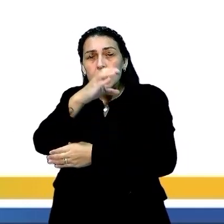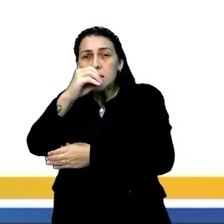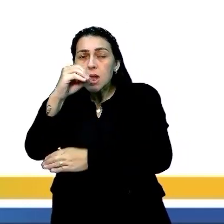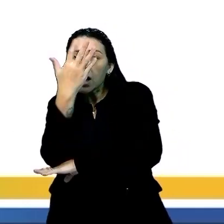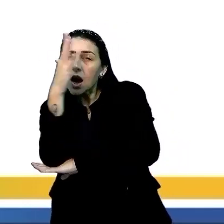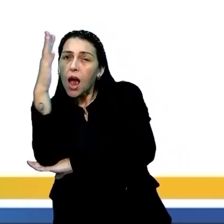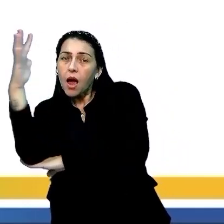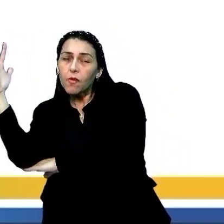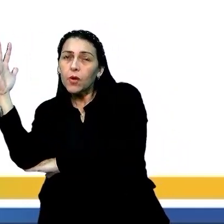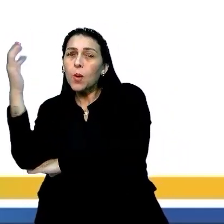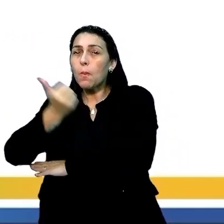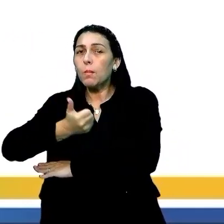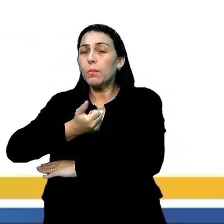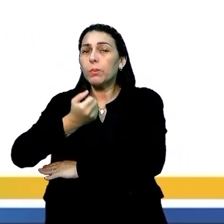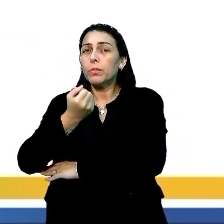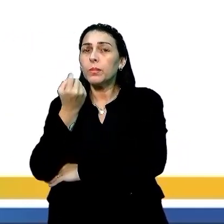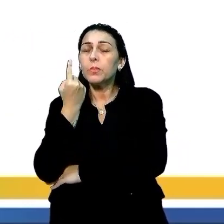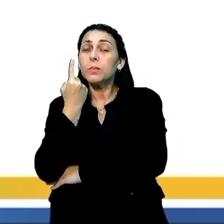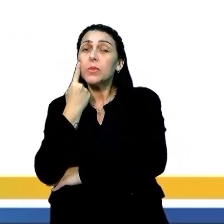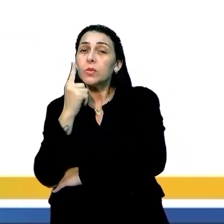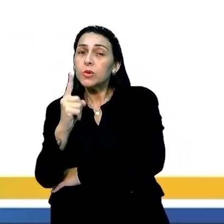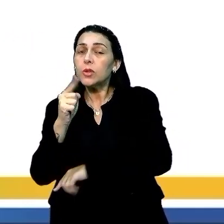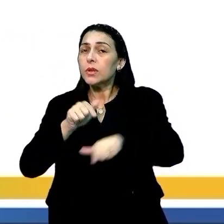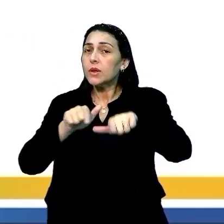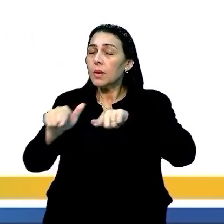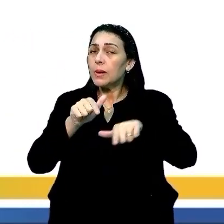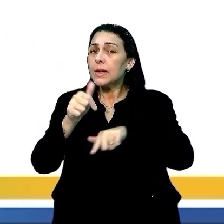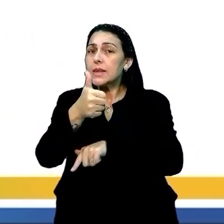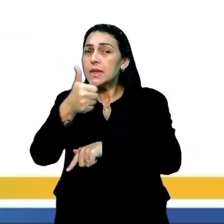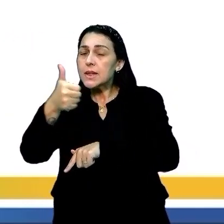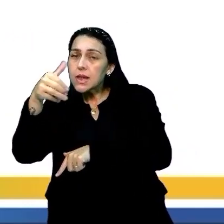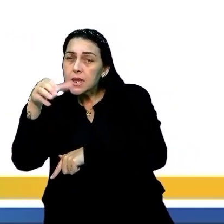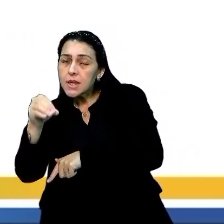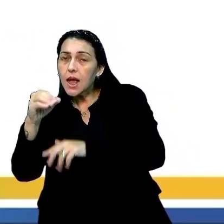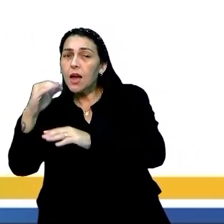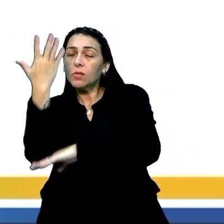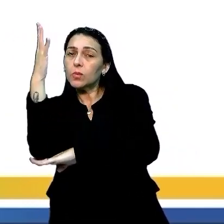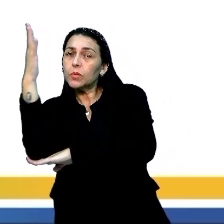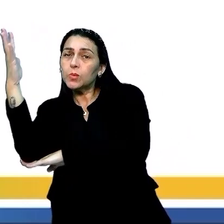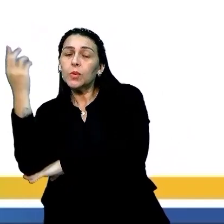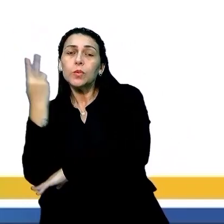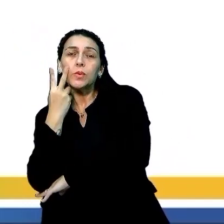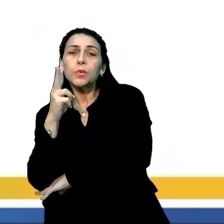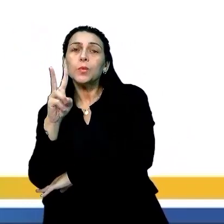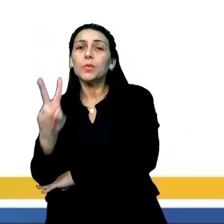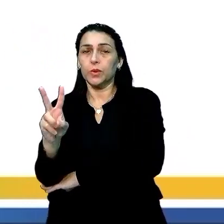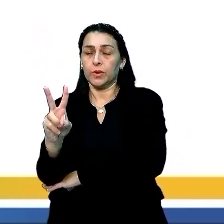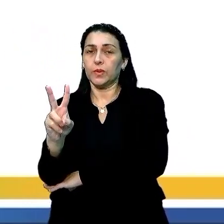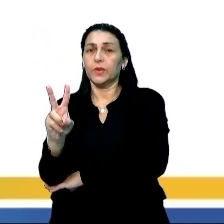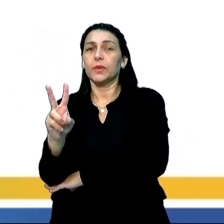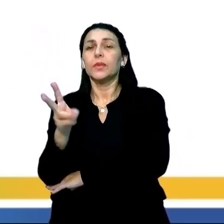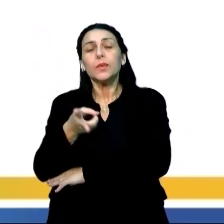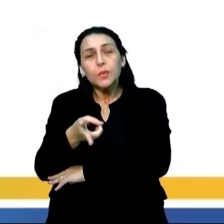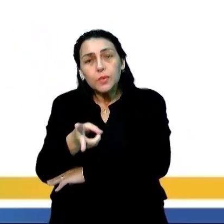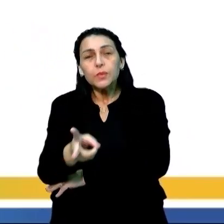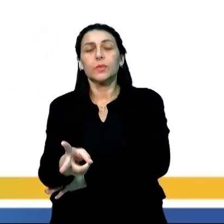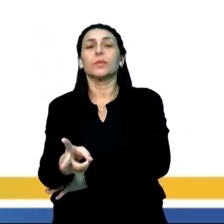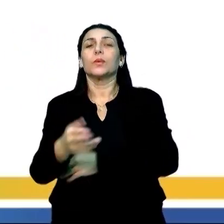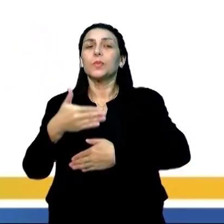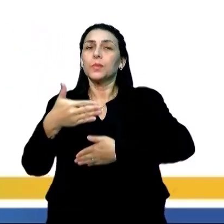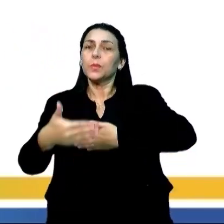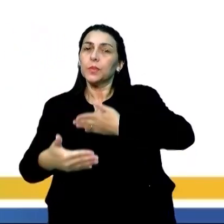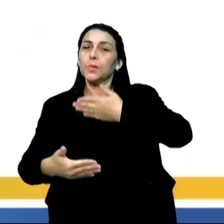no primeiro dia do trabalho, 110 árvores no segundo dia e assim